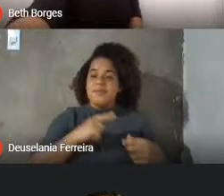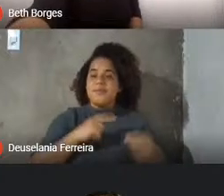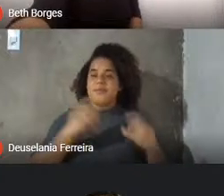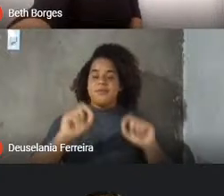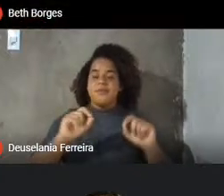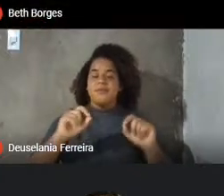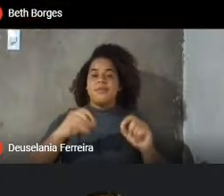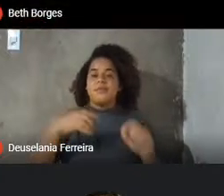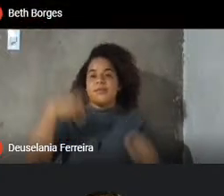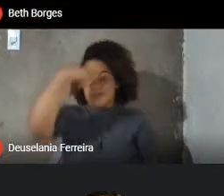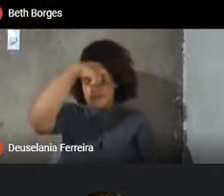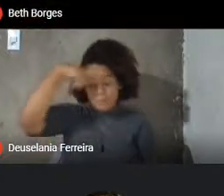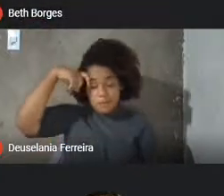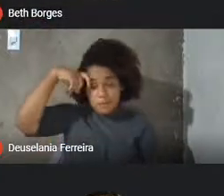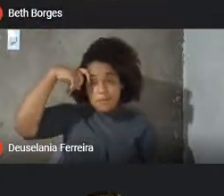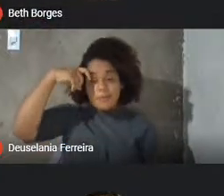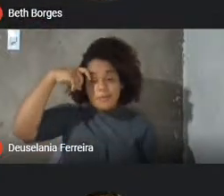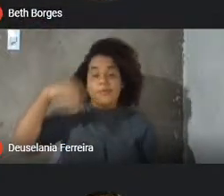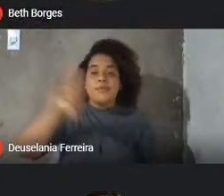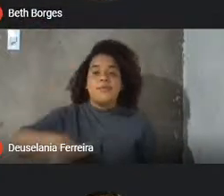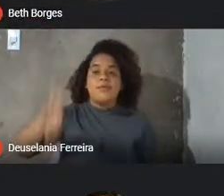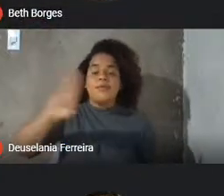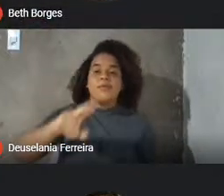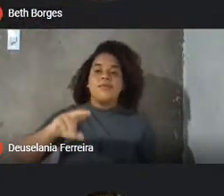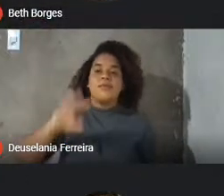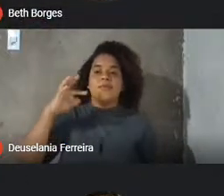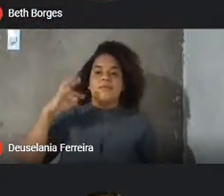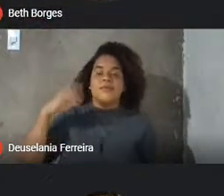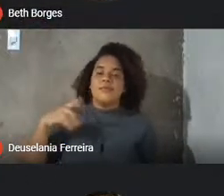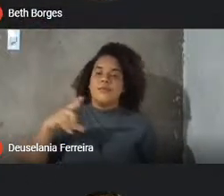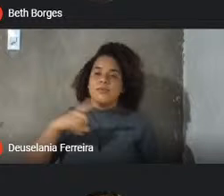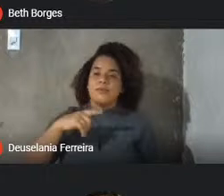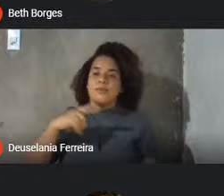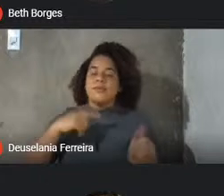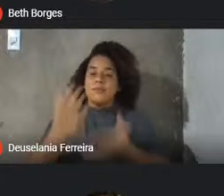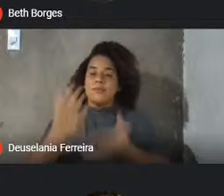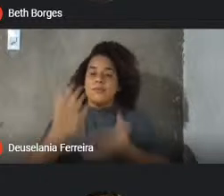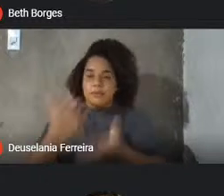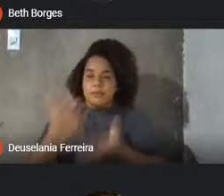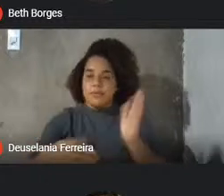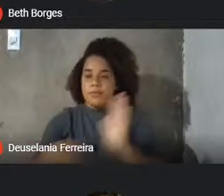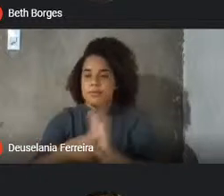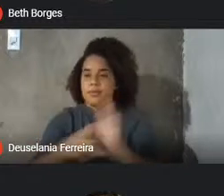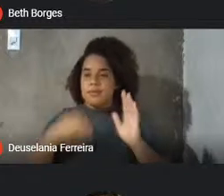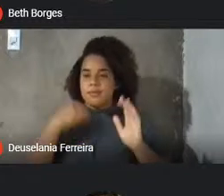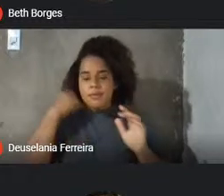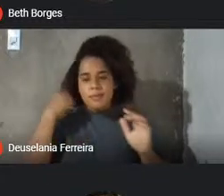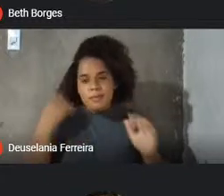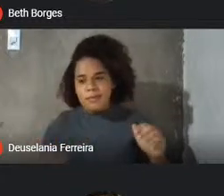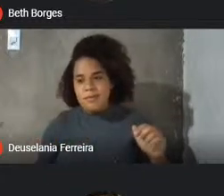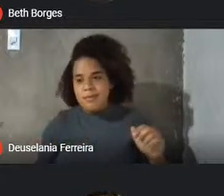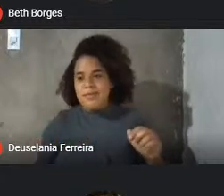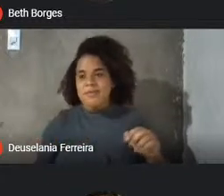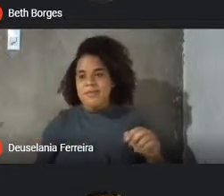dessa ideia e ministro palestras. Eu fui o primeiro palestrante